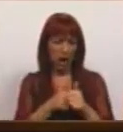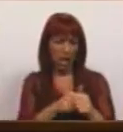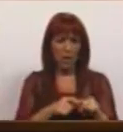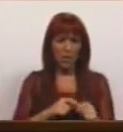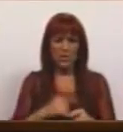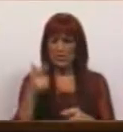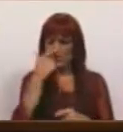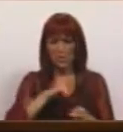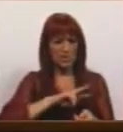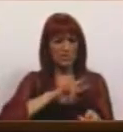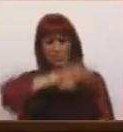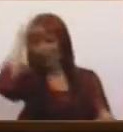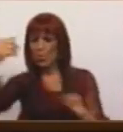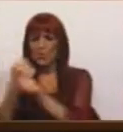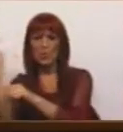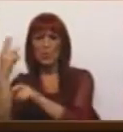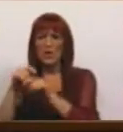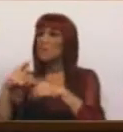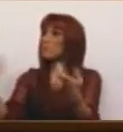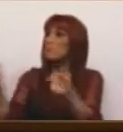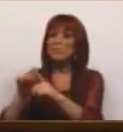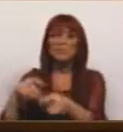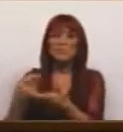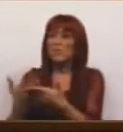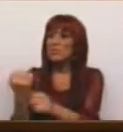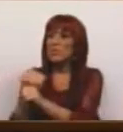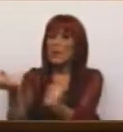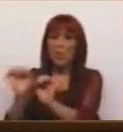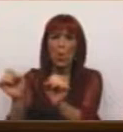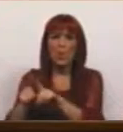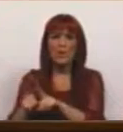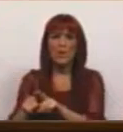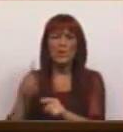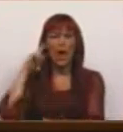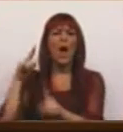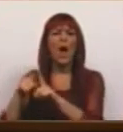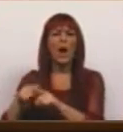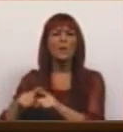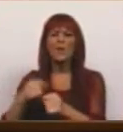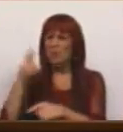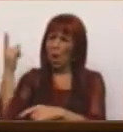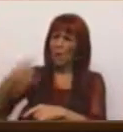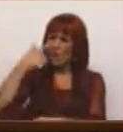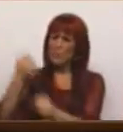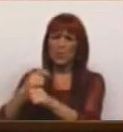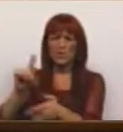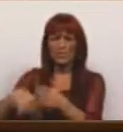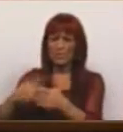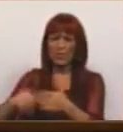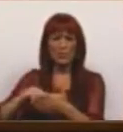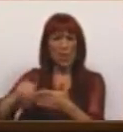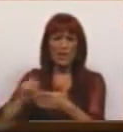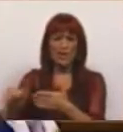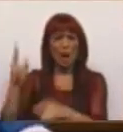deslocação de trabalhadores para unidades fantasma sem atribuição de funções, com o claro propósito de forçar os trabalhadores a rescindir os